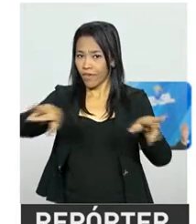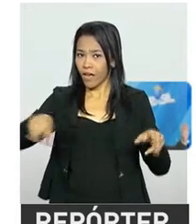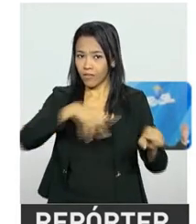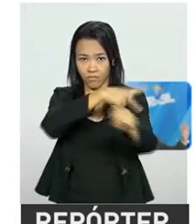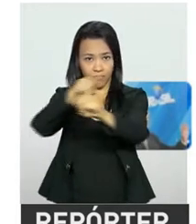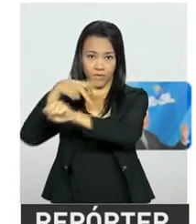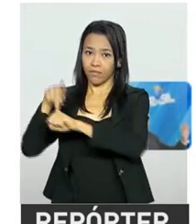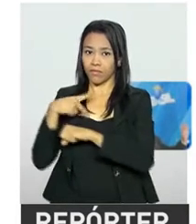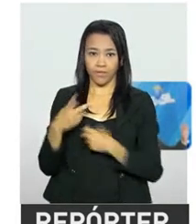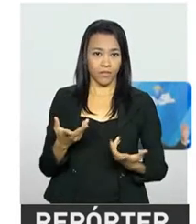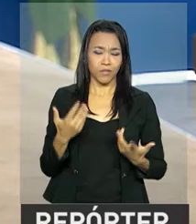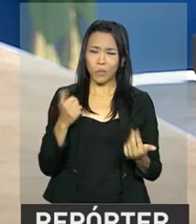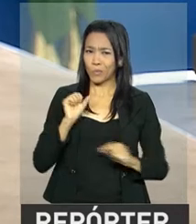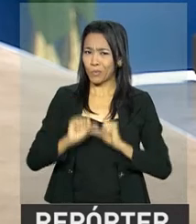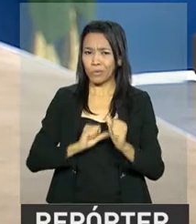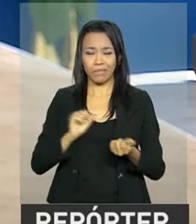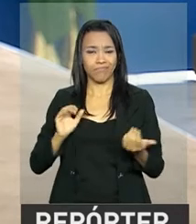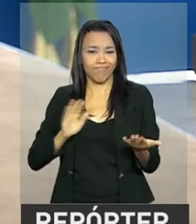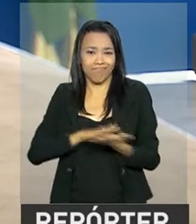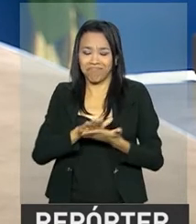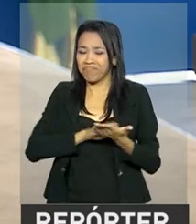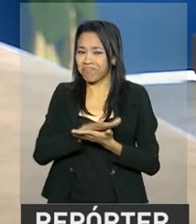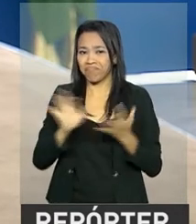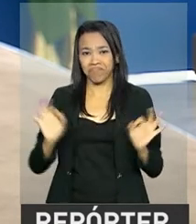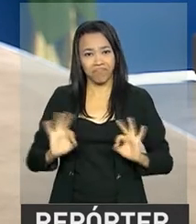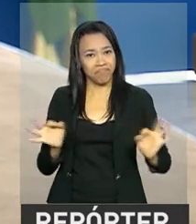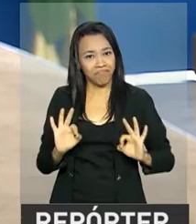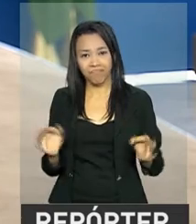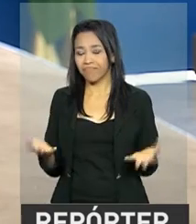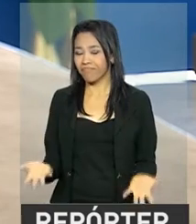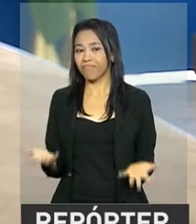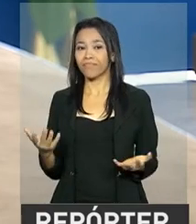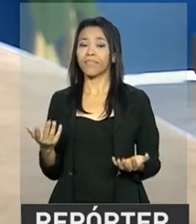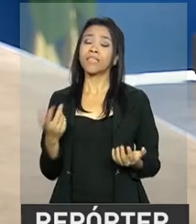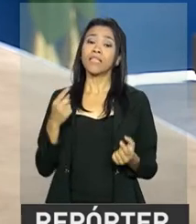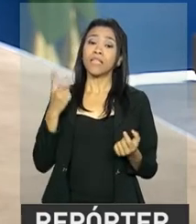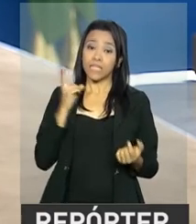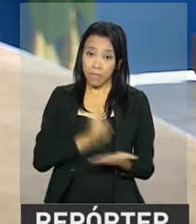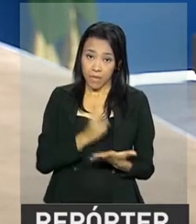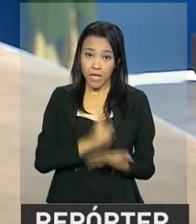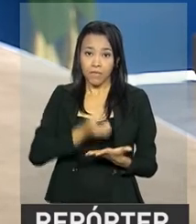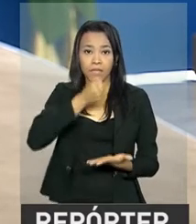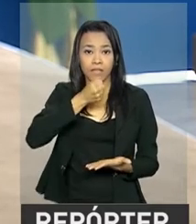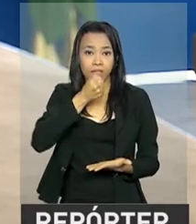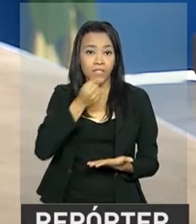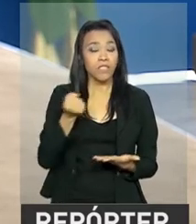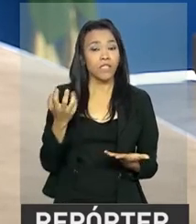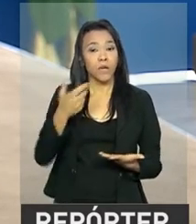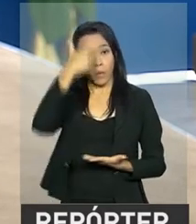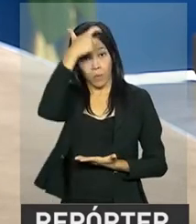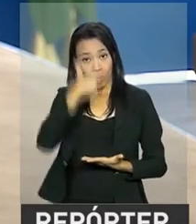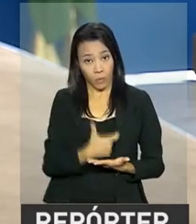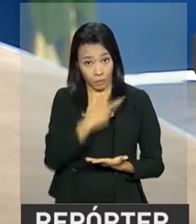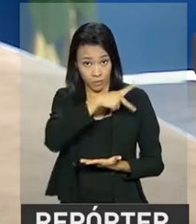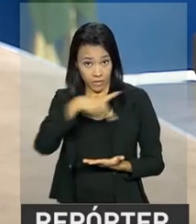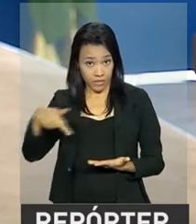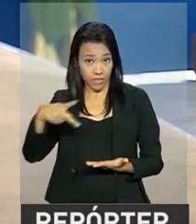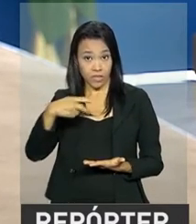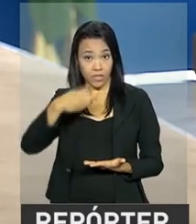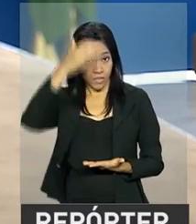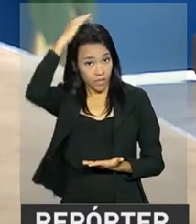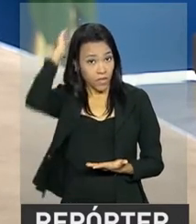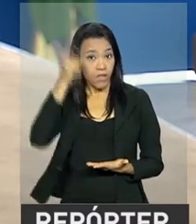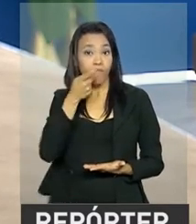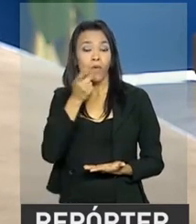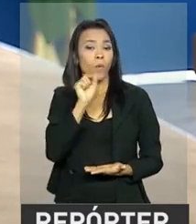muda nada a relação entre o Brasil e o país norte-americano. Nessa mesma entrevista, o presidente reafirmou a importância